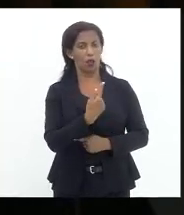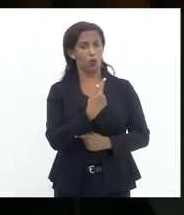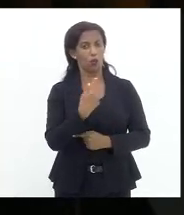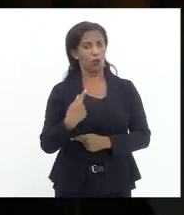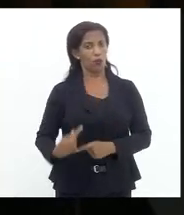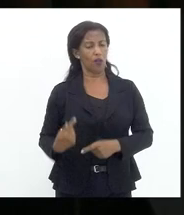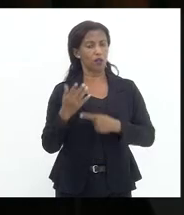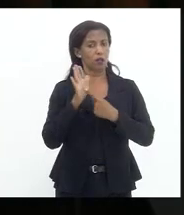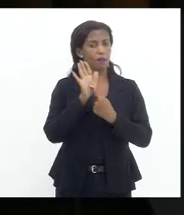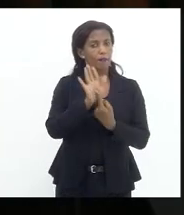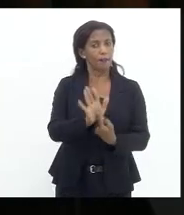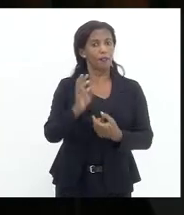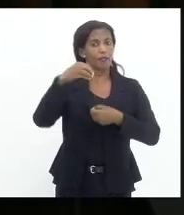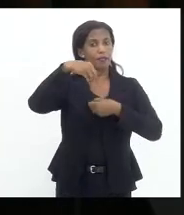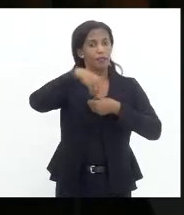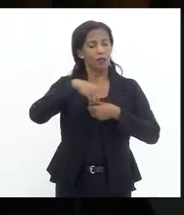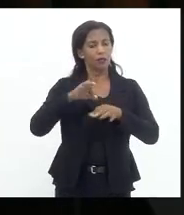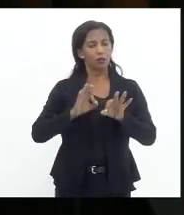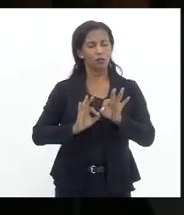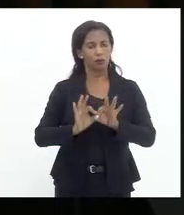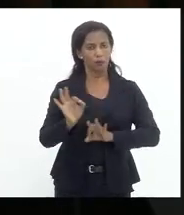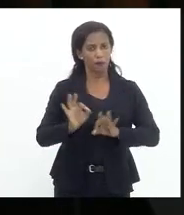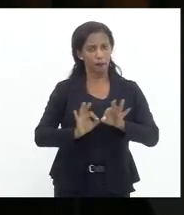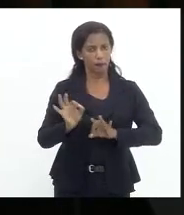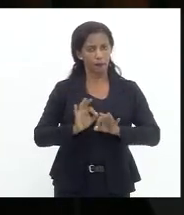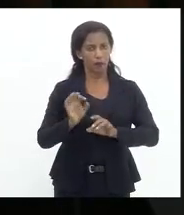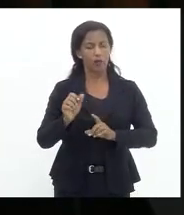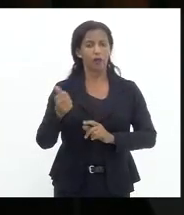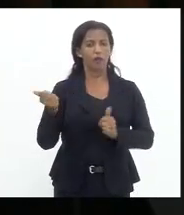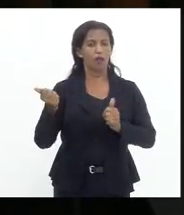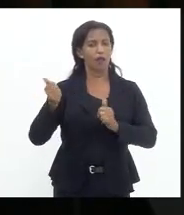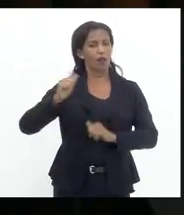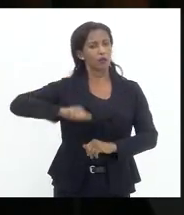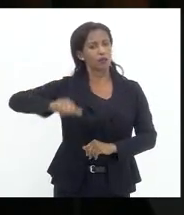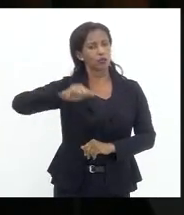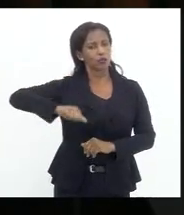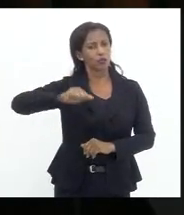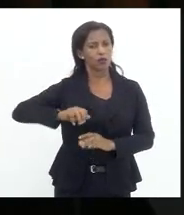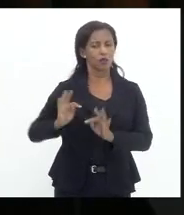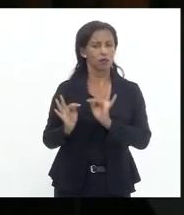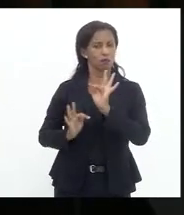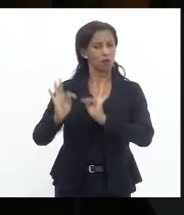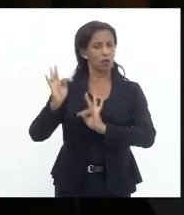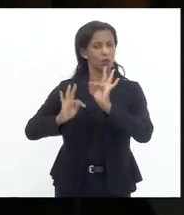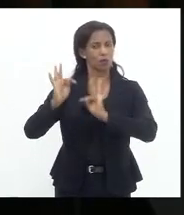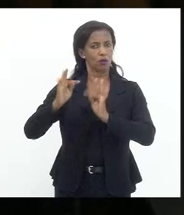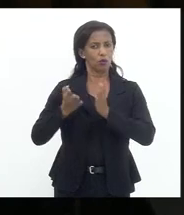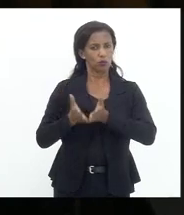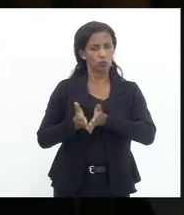governança apresentada dentro do projeto que a Associação do Cluster Tecnológico Naval